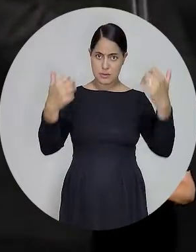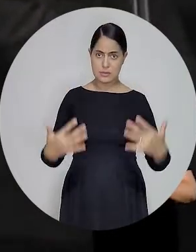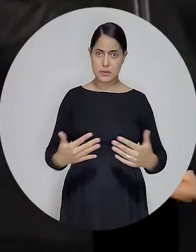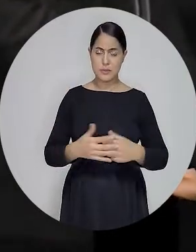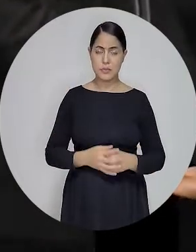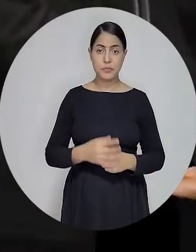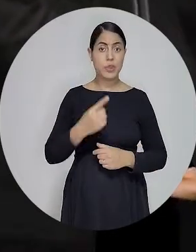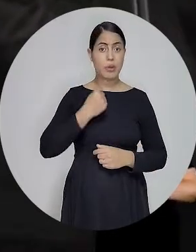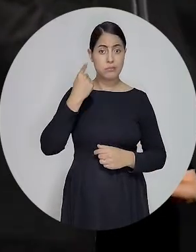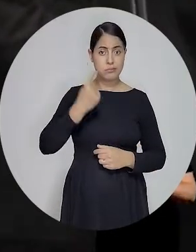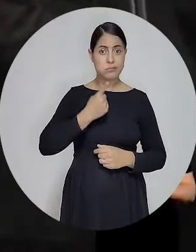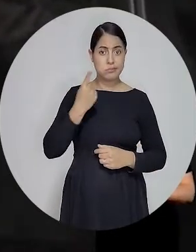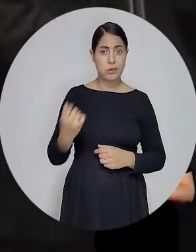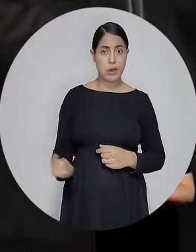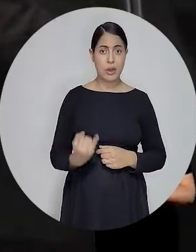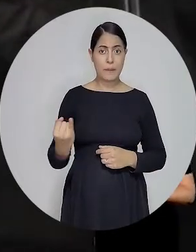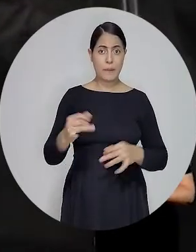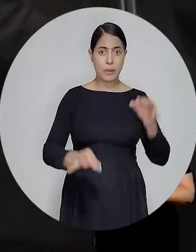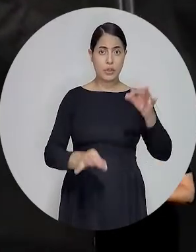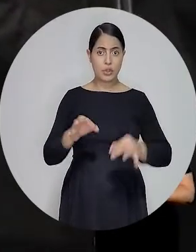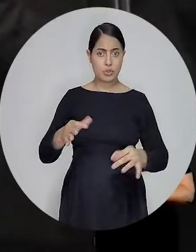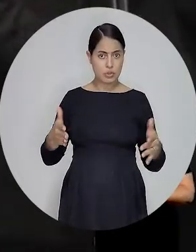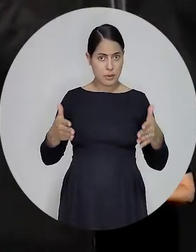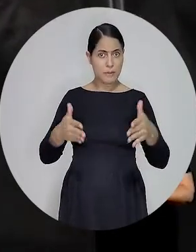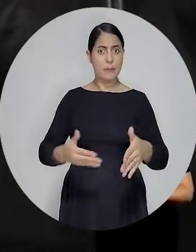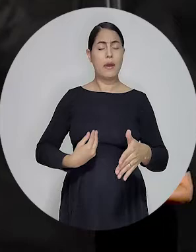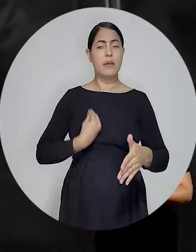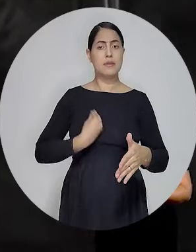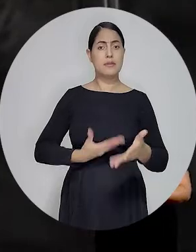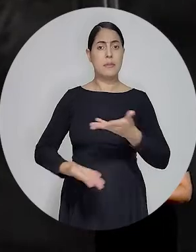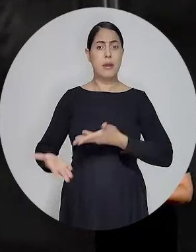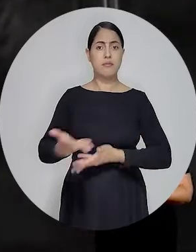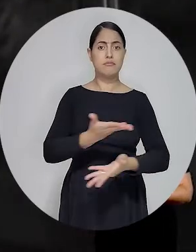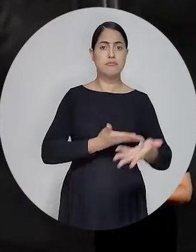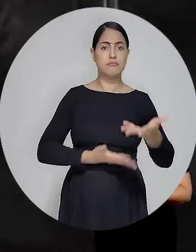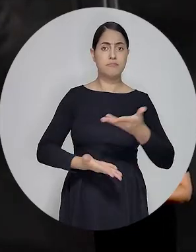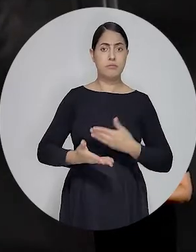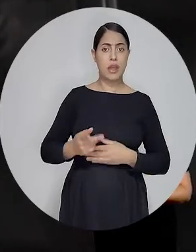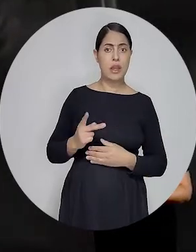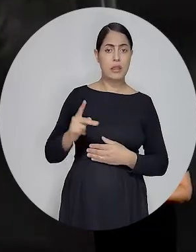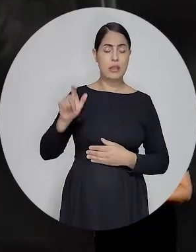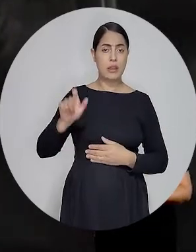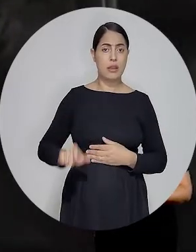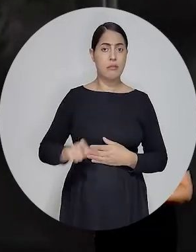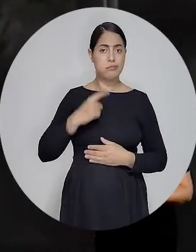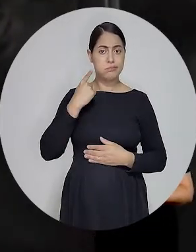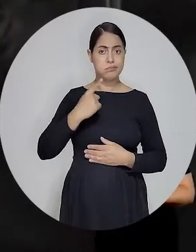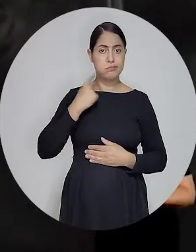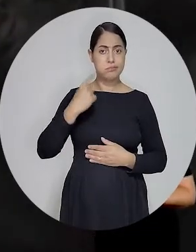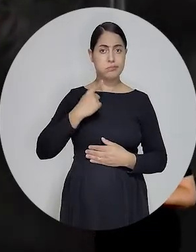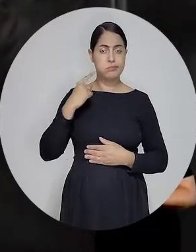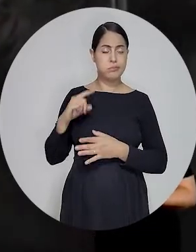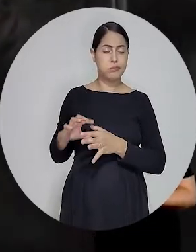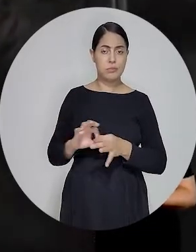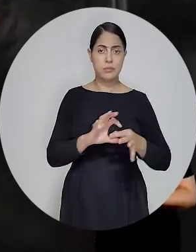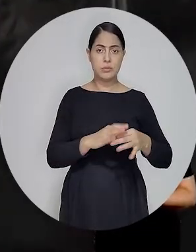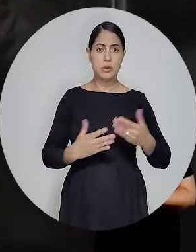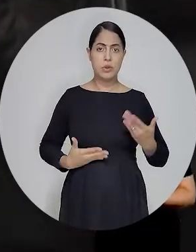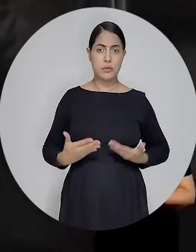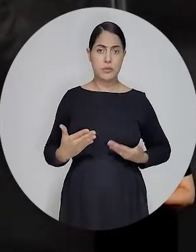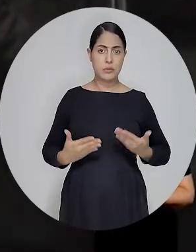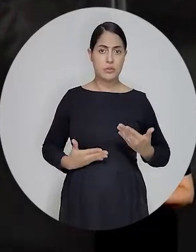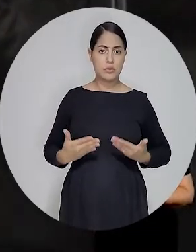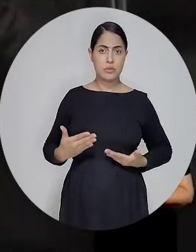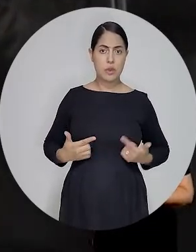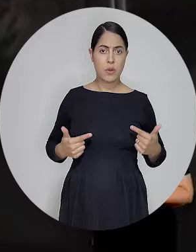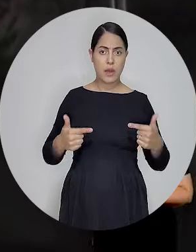preceitua: o advogado é indispensável à administração da justiça, sendo inviolável por seus atos e manifestações